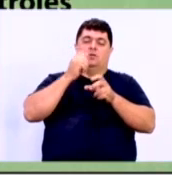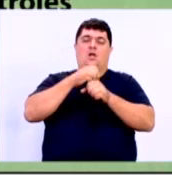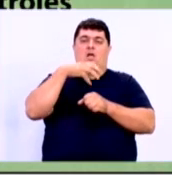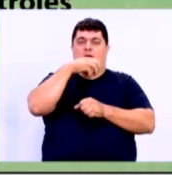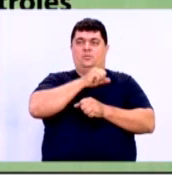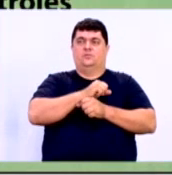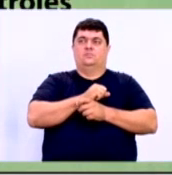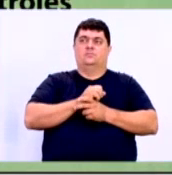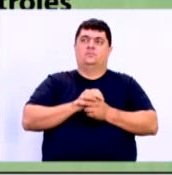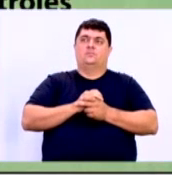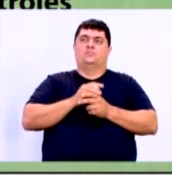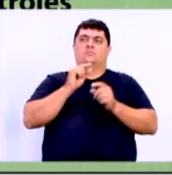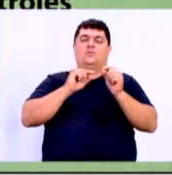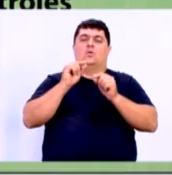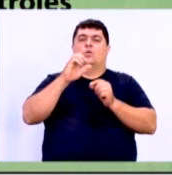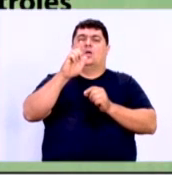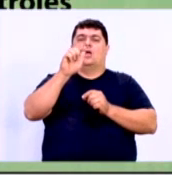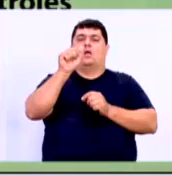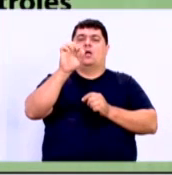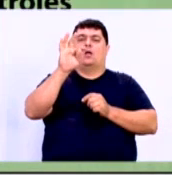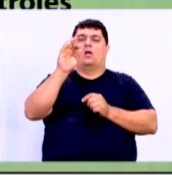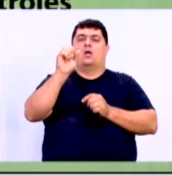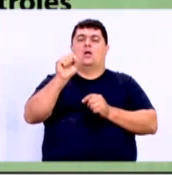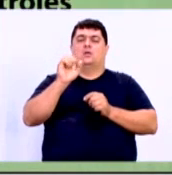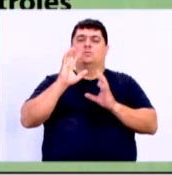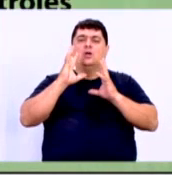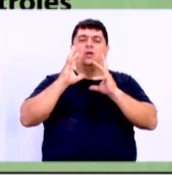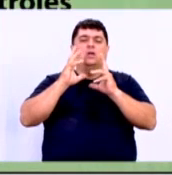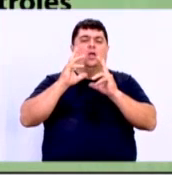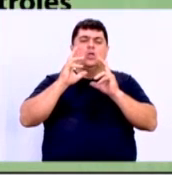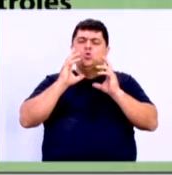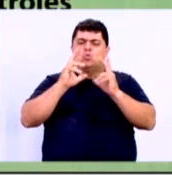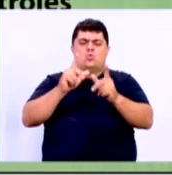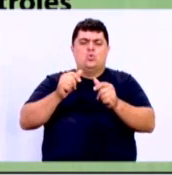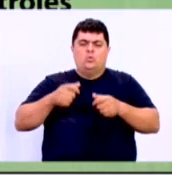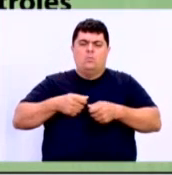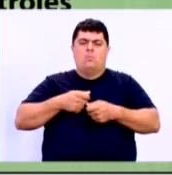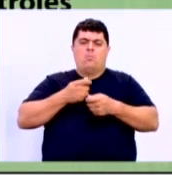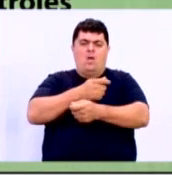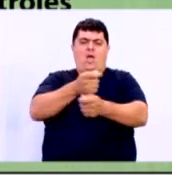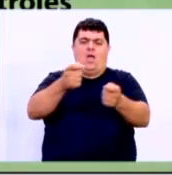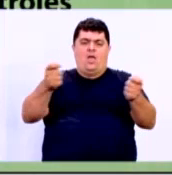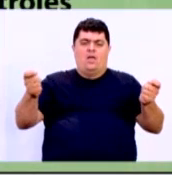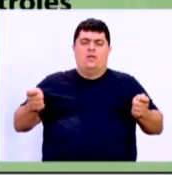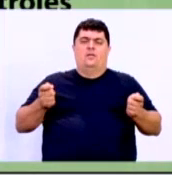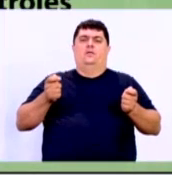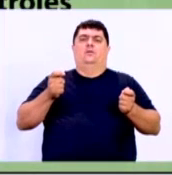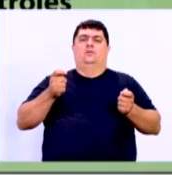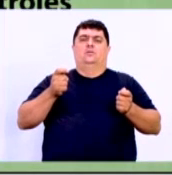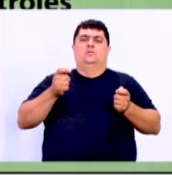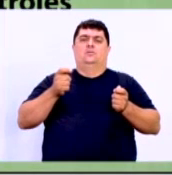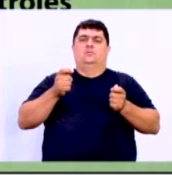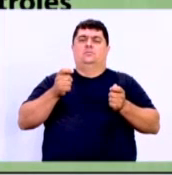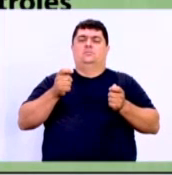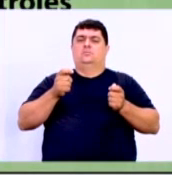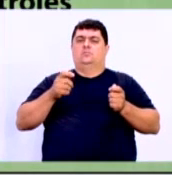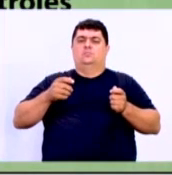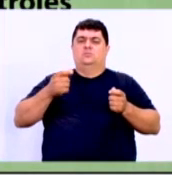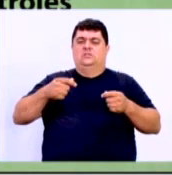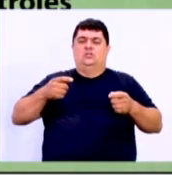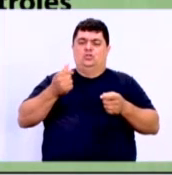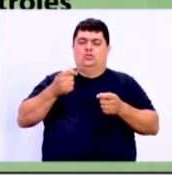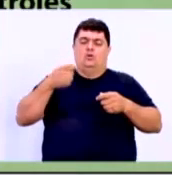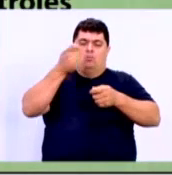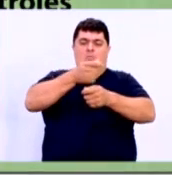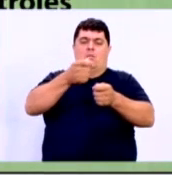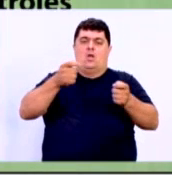rápida aqui. O que são gastos? São todos sacrifícios financeiros que implicam desembolso